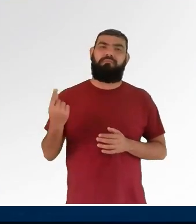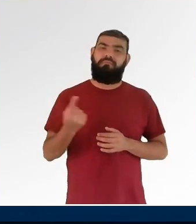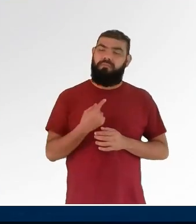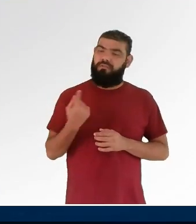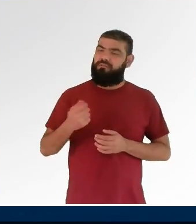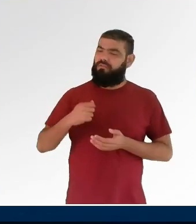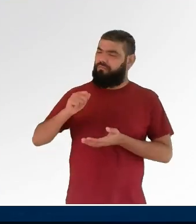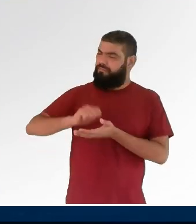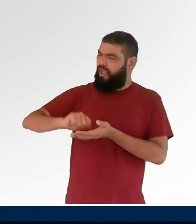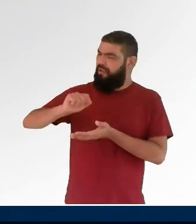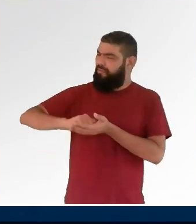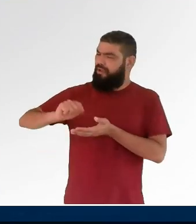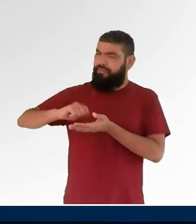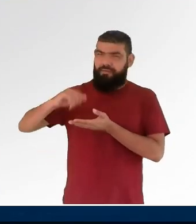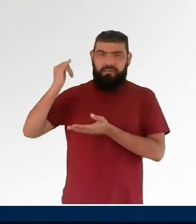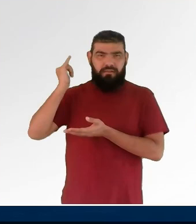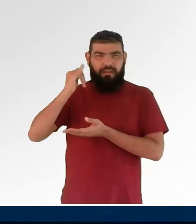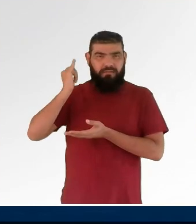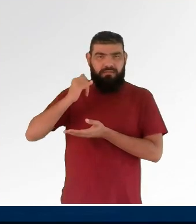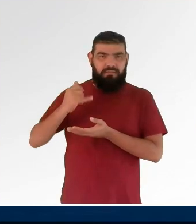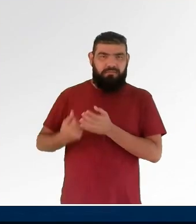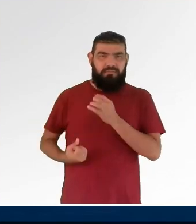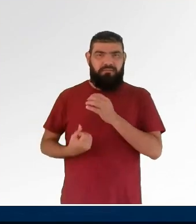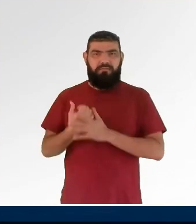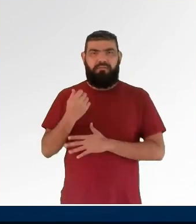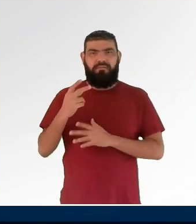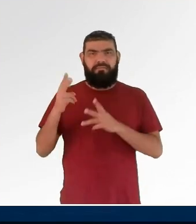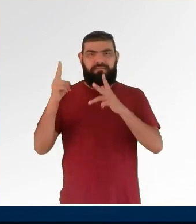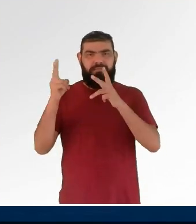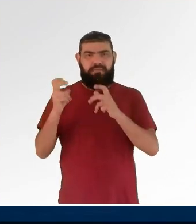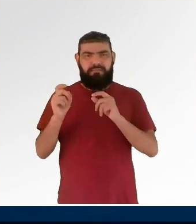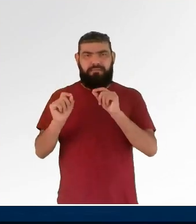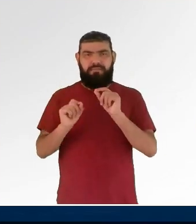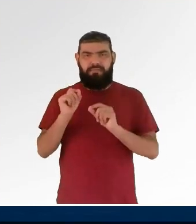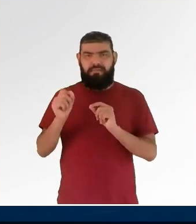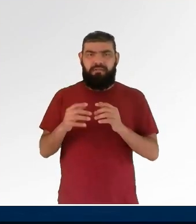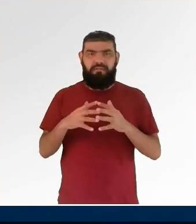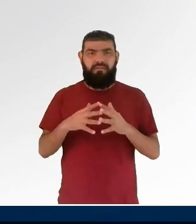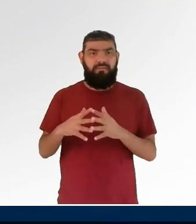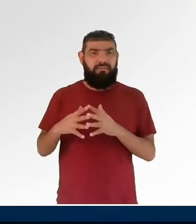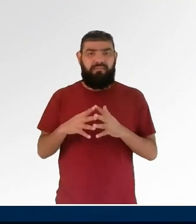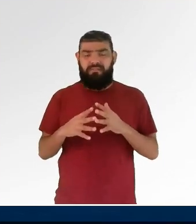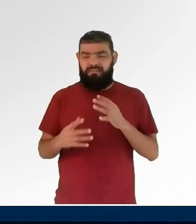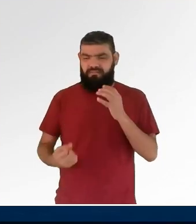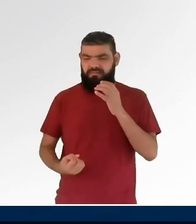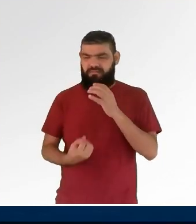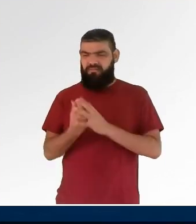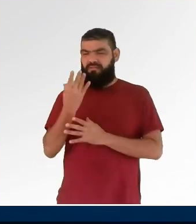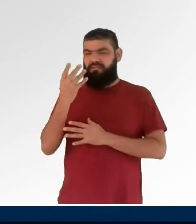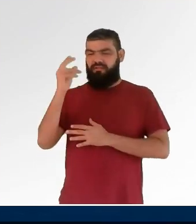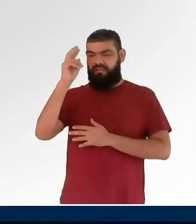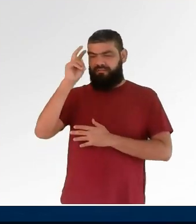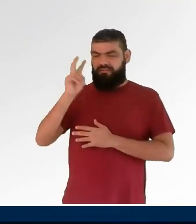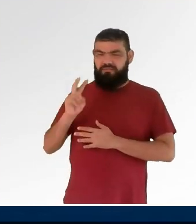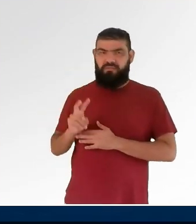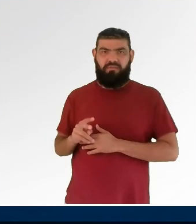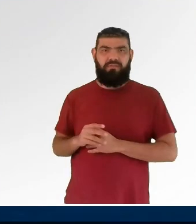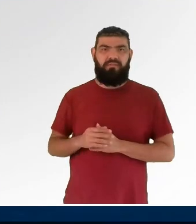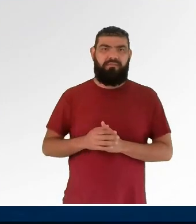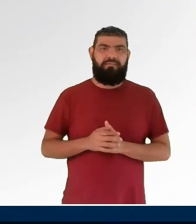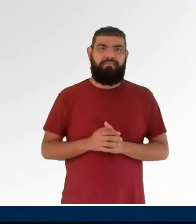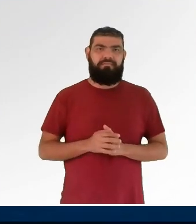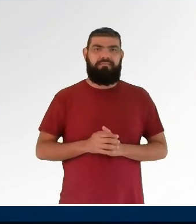narrativa, nós vamos perceber que existe um conflito que leva a história, um conflito gerador do enredo, é o nome